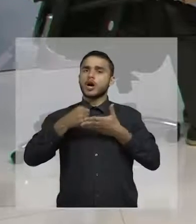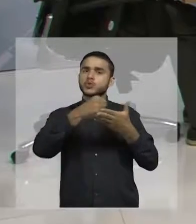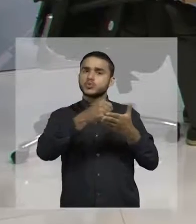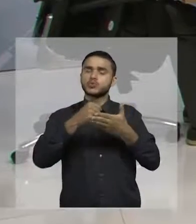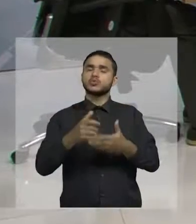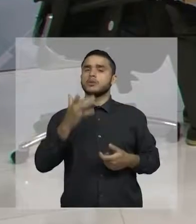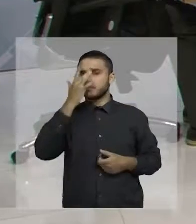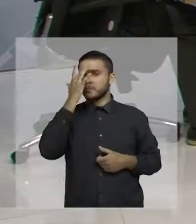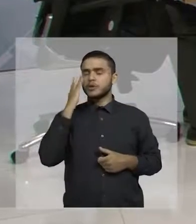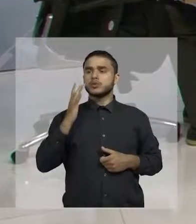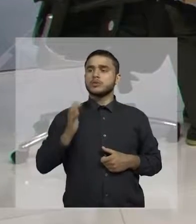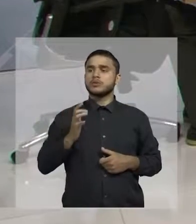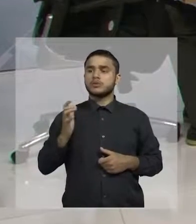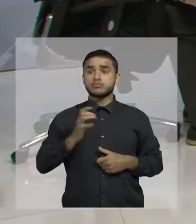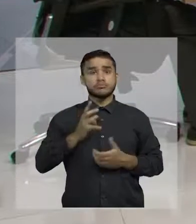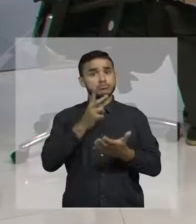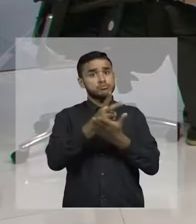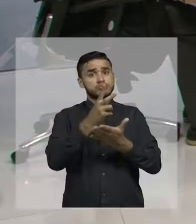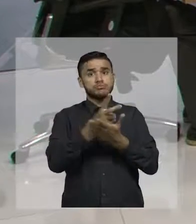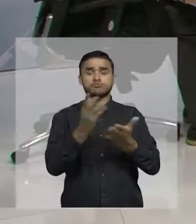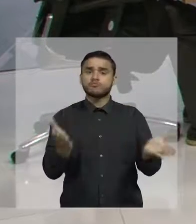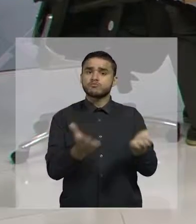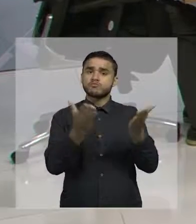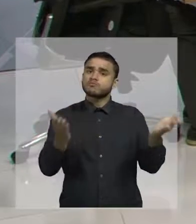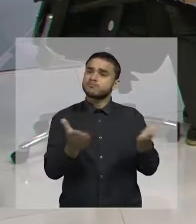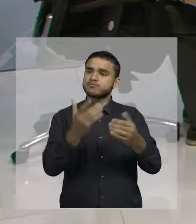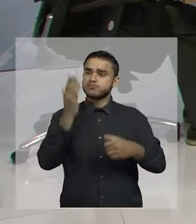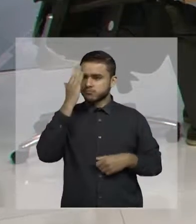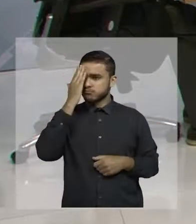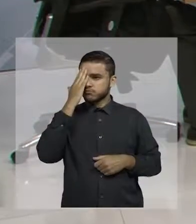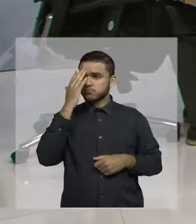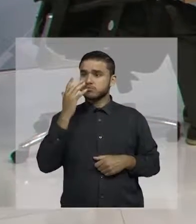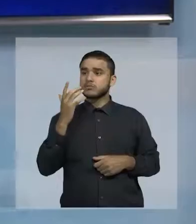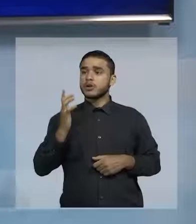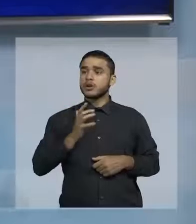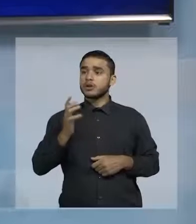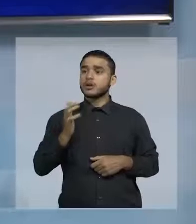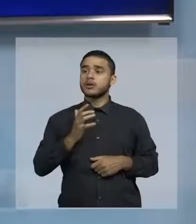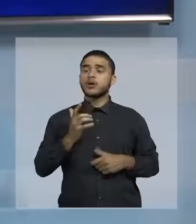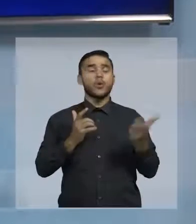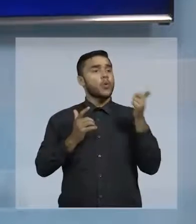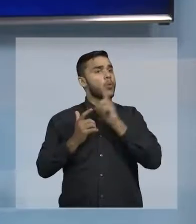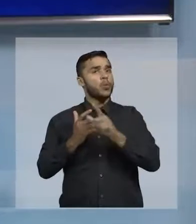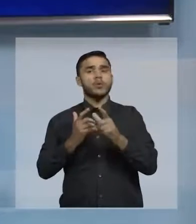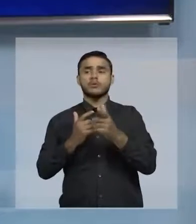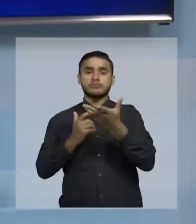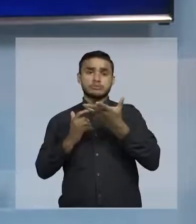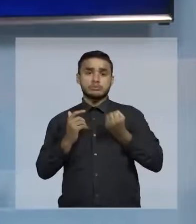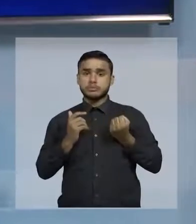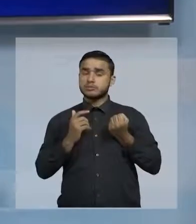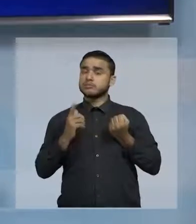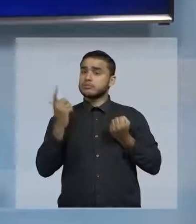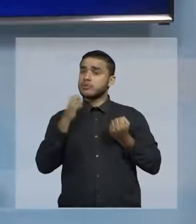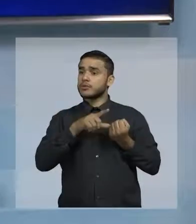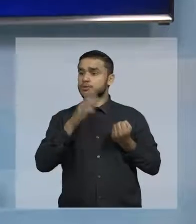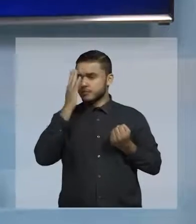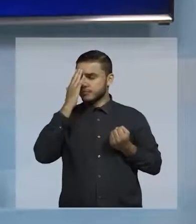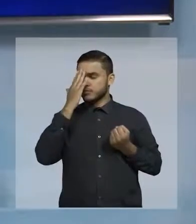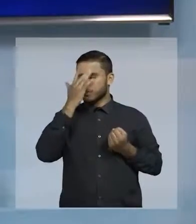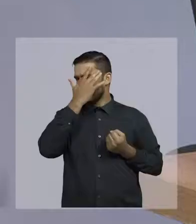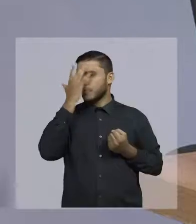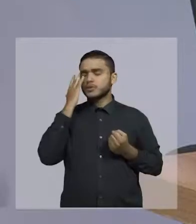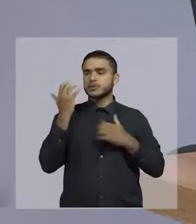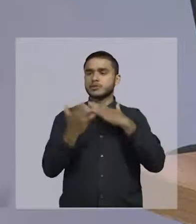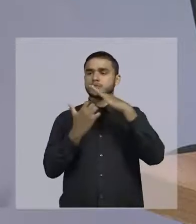não importunou os ricos. Muito pelo contrário. Pelo contrário. Os ricos sempre continuaram ganhando muito bem, até mais. Eu ouvi ontem de